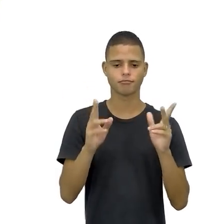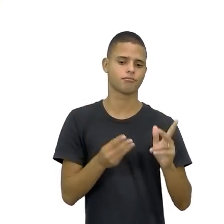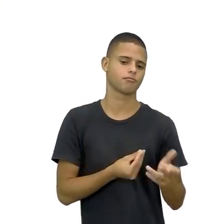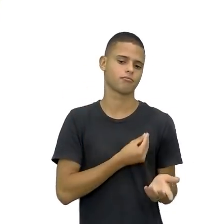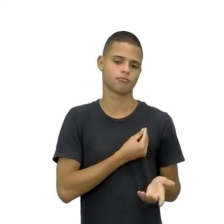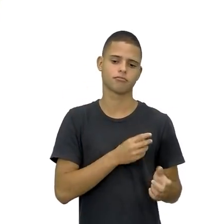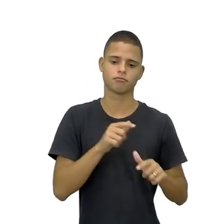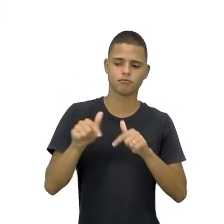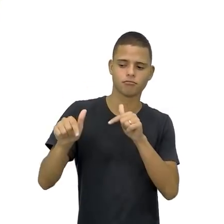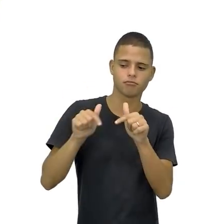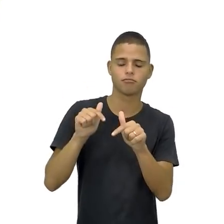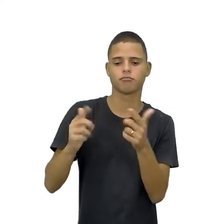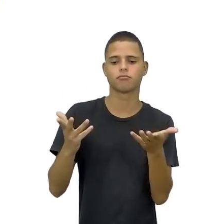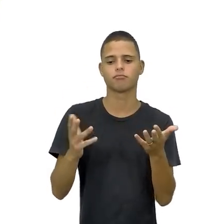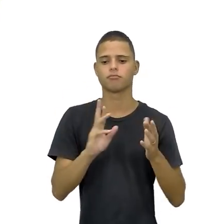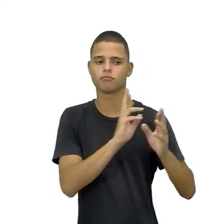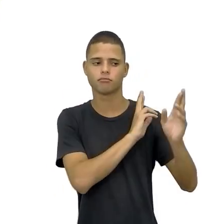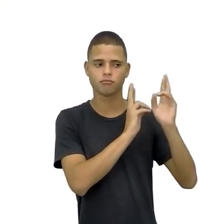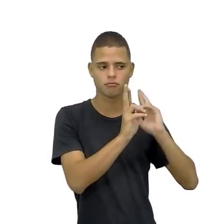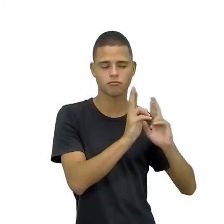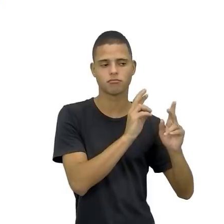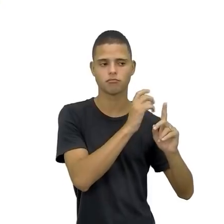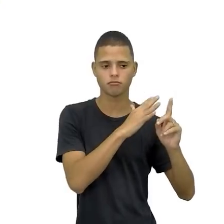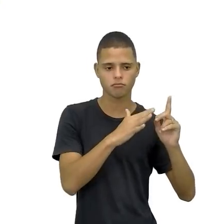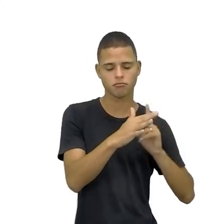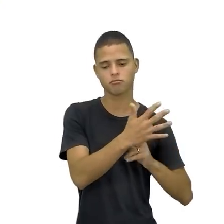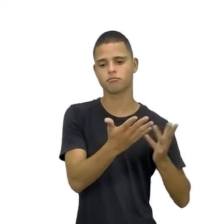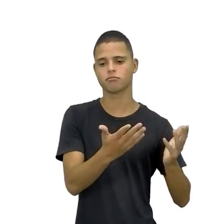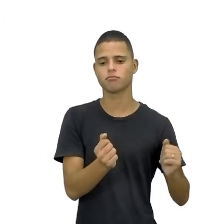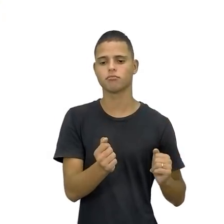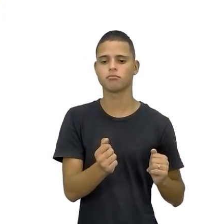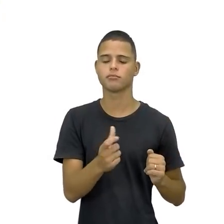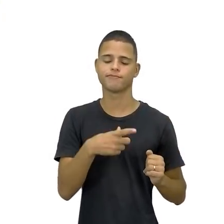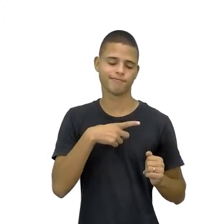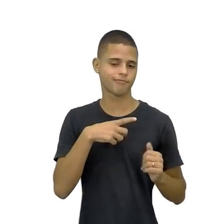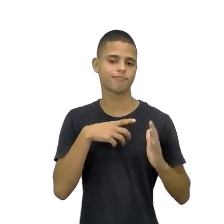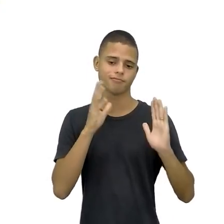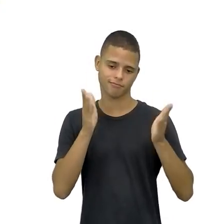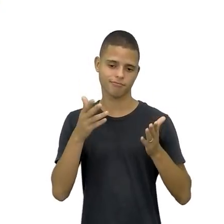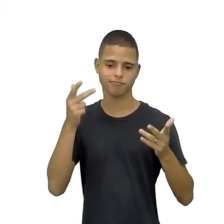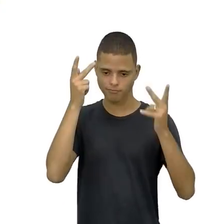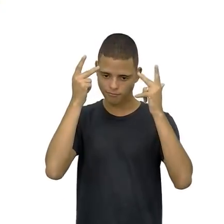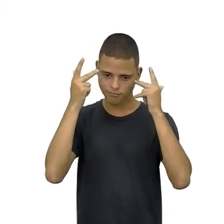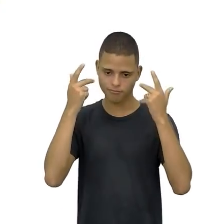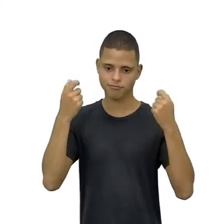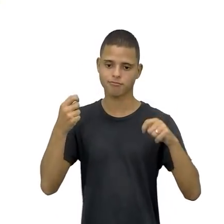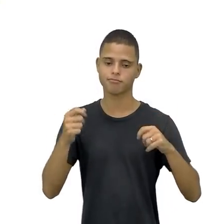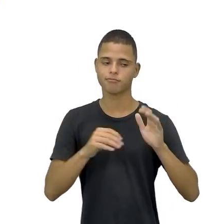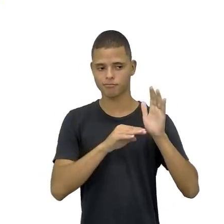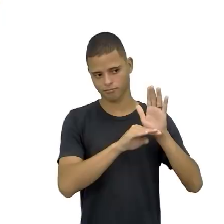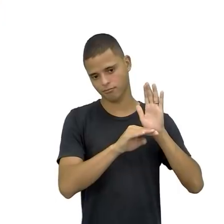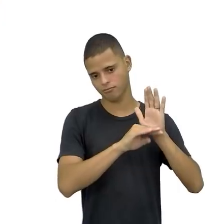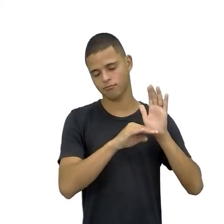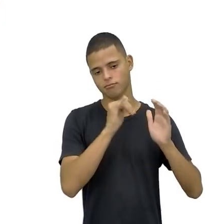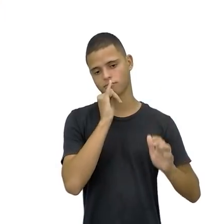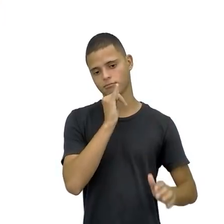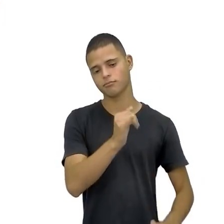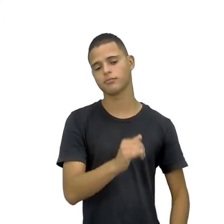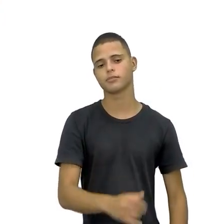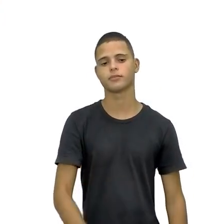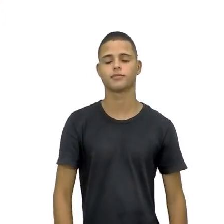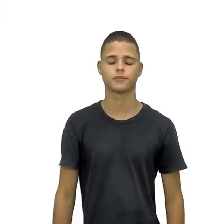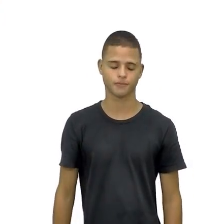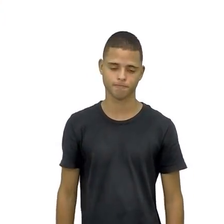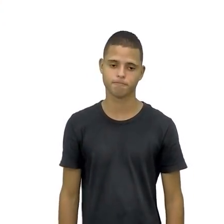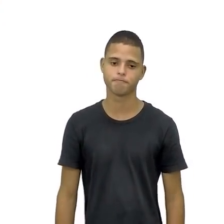seja nos seus envolvimentos sociais. Então, isso já existe, né, naturalmente, e precisa, então, ser falado também para os estudantes